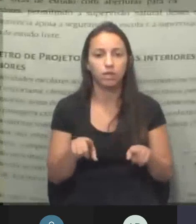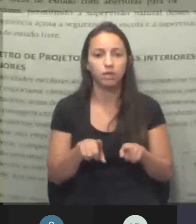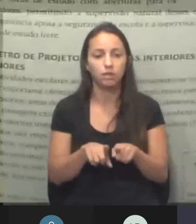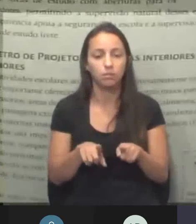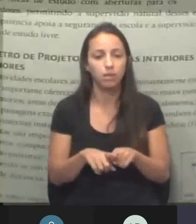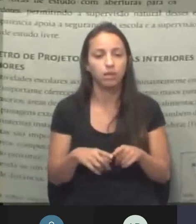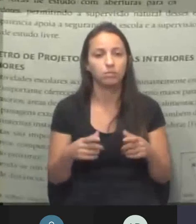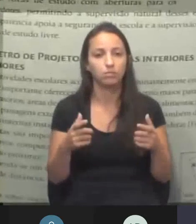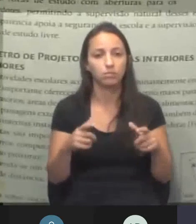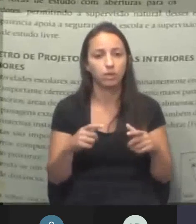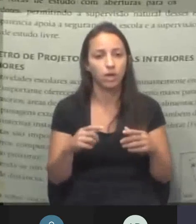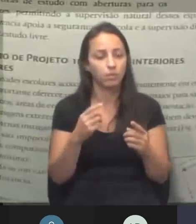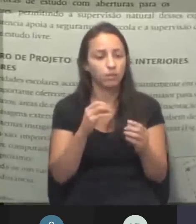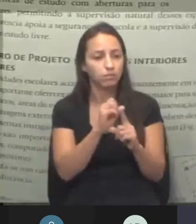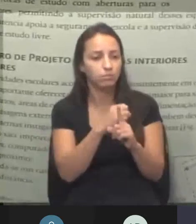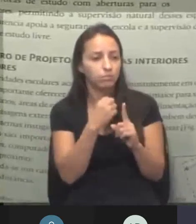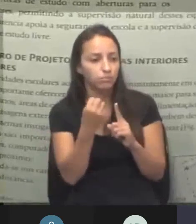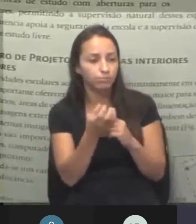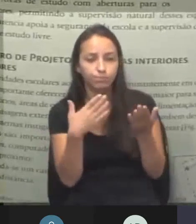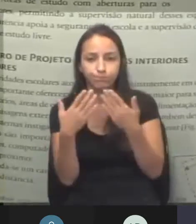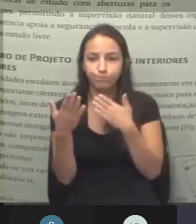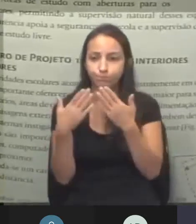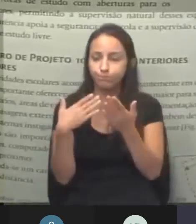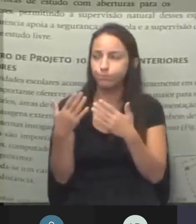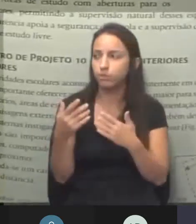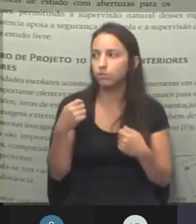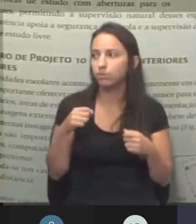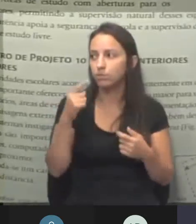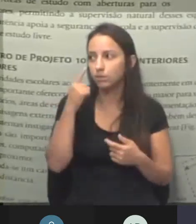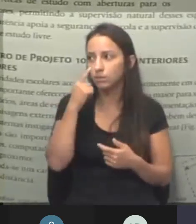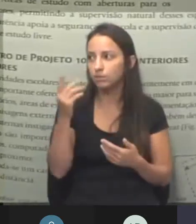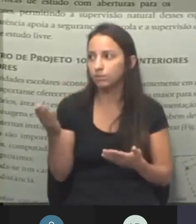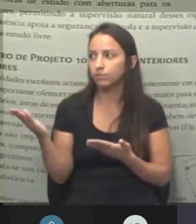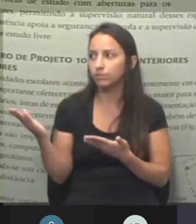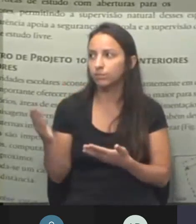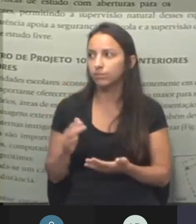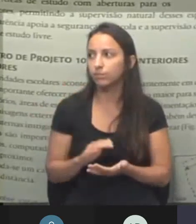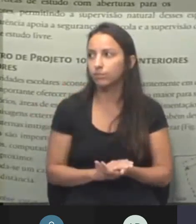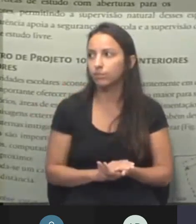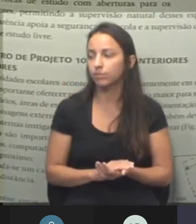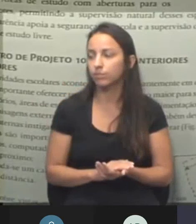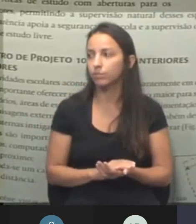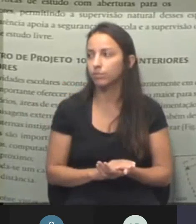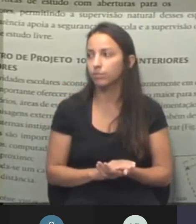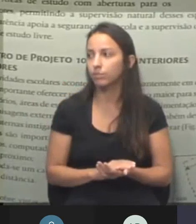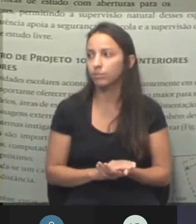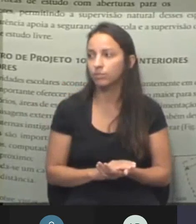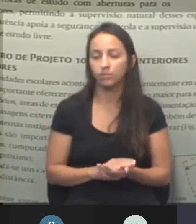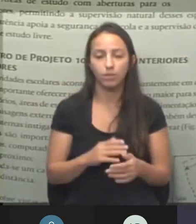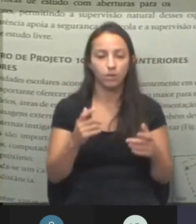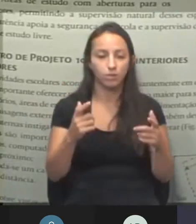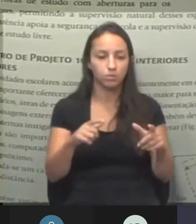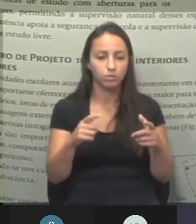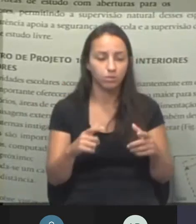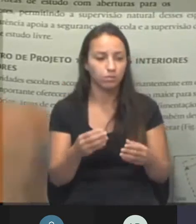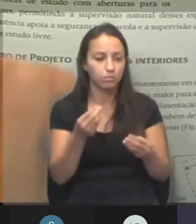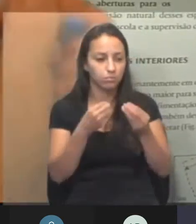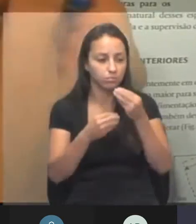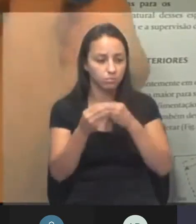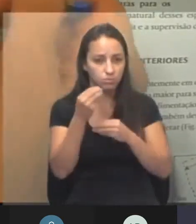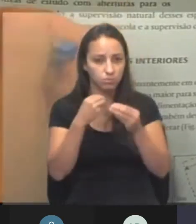confraternização, de socialização. Então, você deverá ler aqui o parâmetro de projeto 8, áreas casuais de